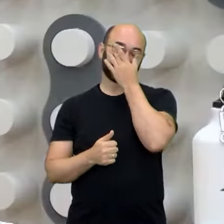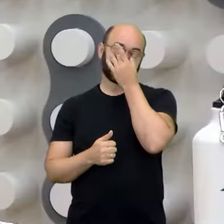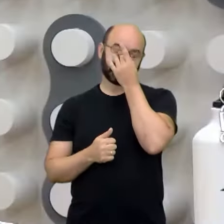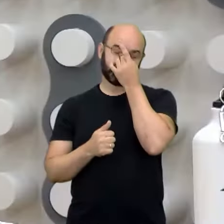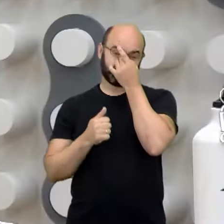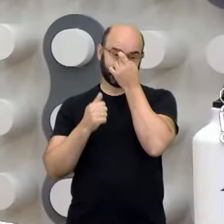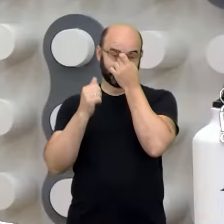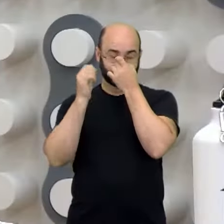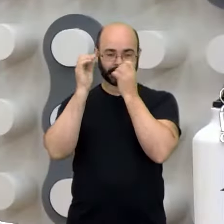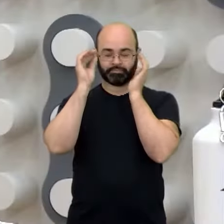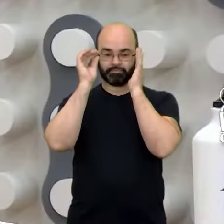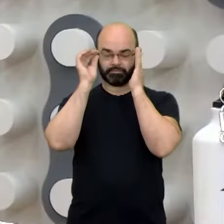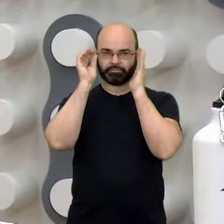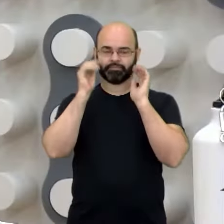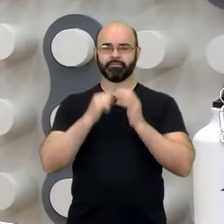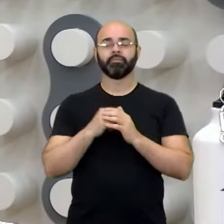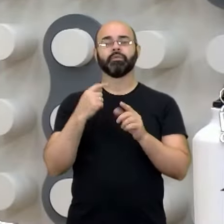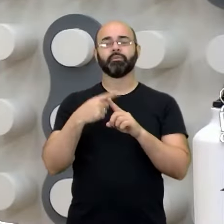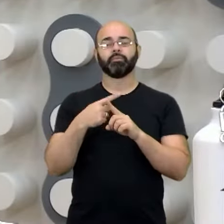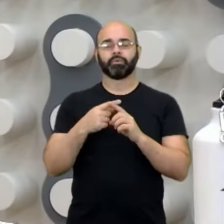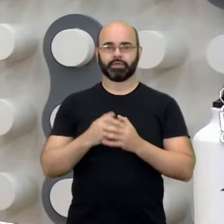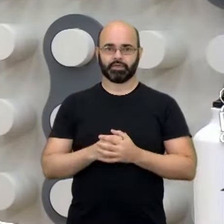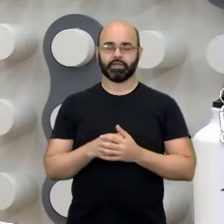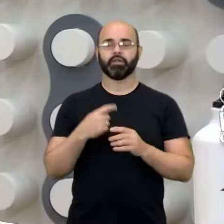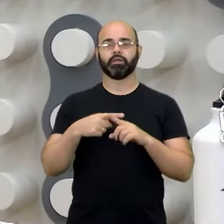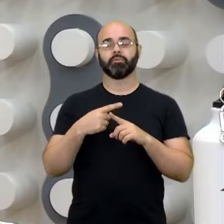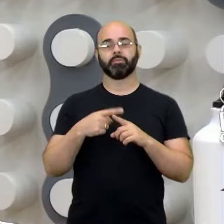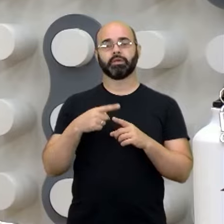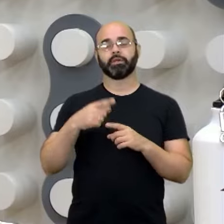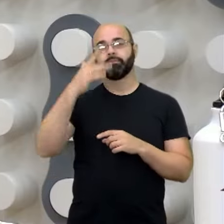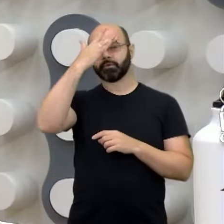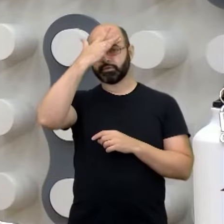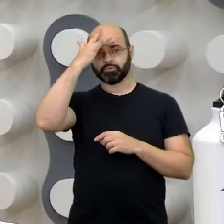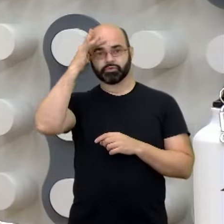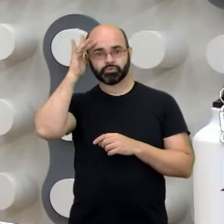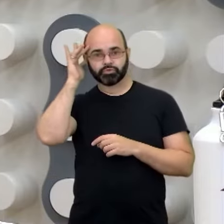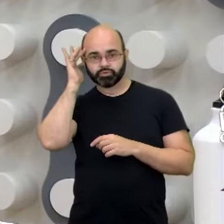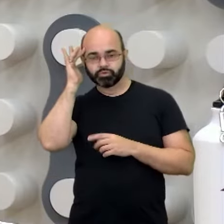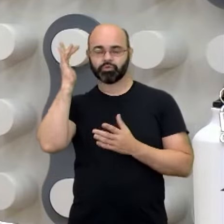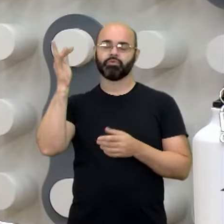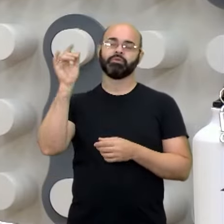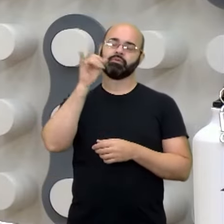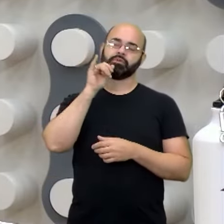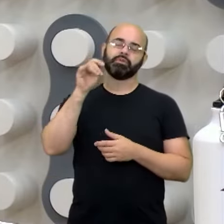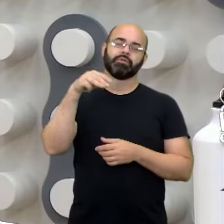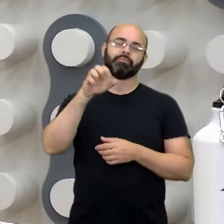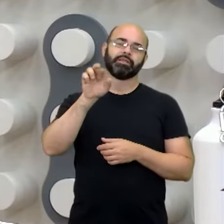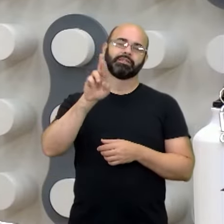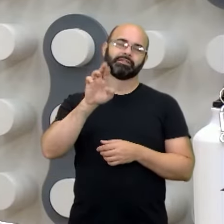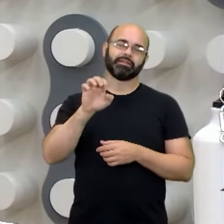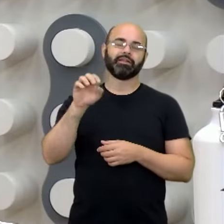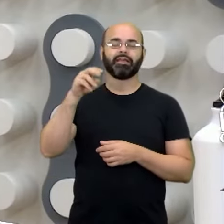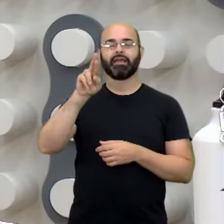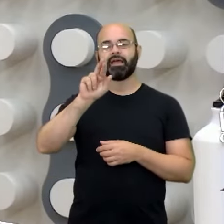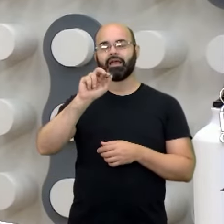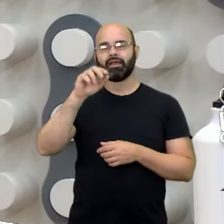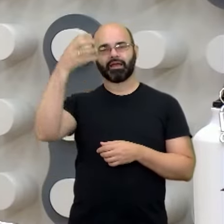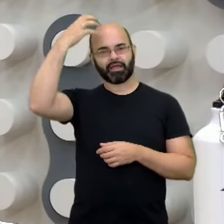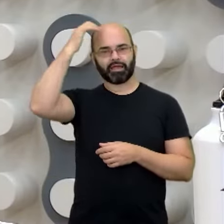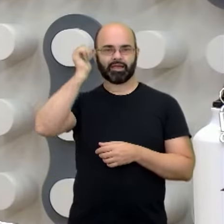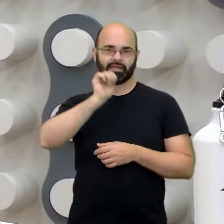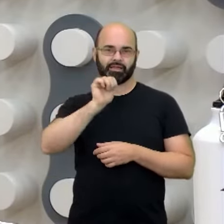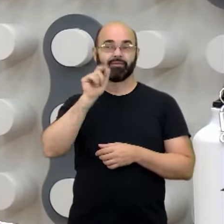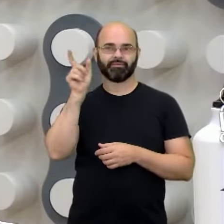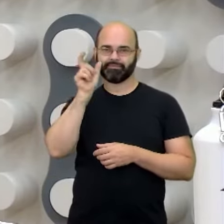personagens específicos, tem ali, no caso, pessoas, o mestre, a rainha. E nós vamos assistir a um vídeo que fala um pouquinho aí